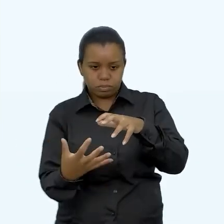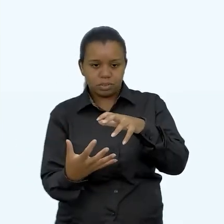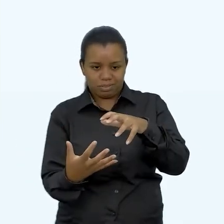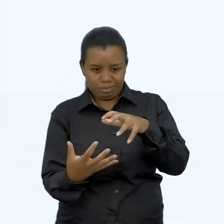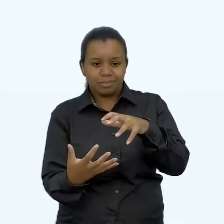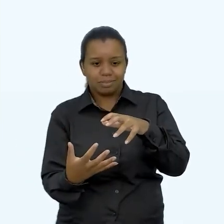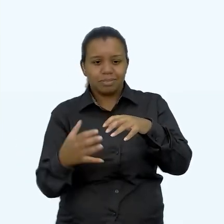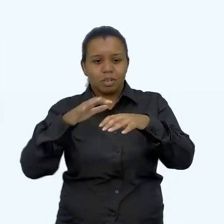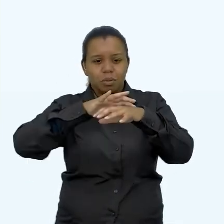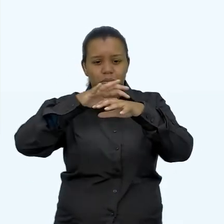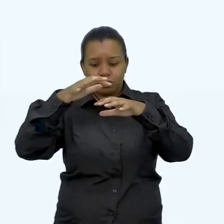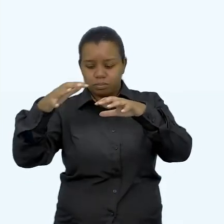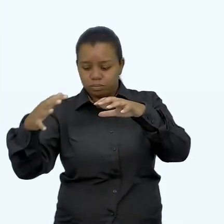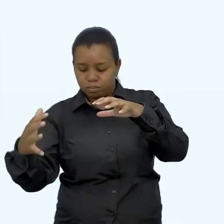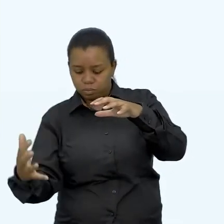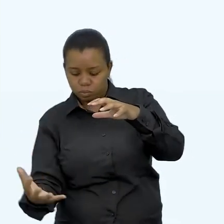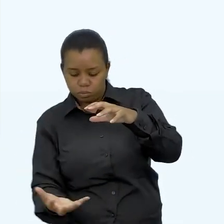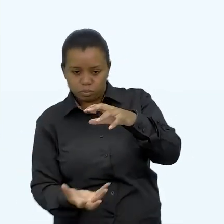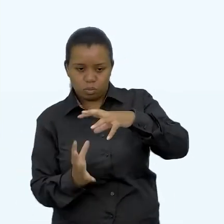manto.